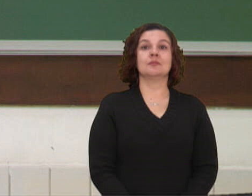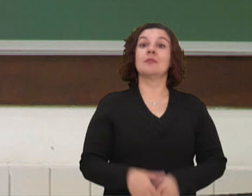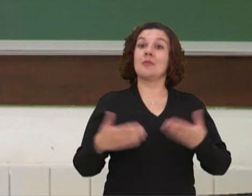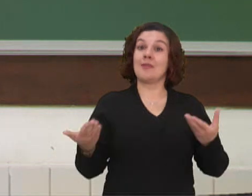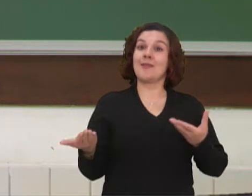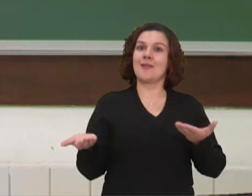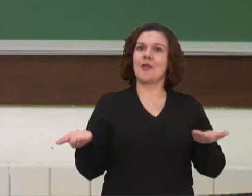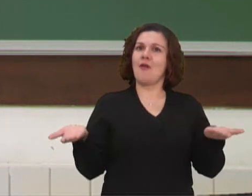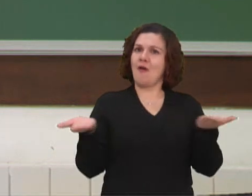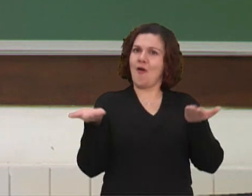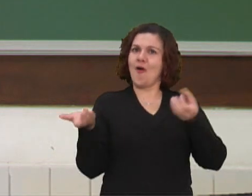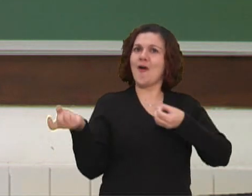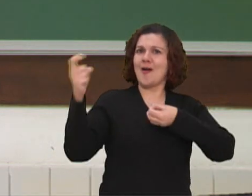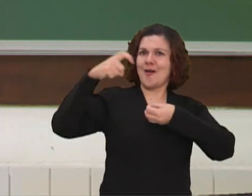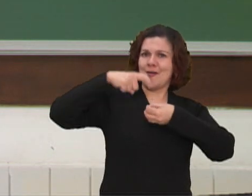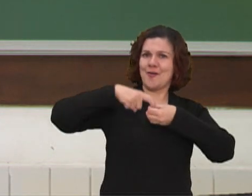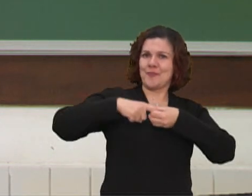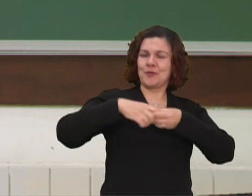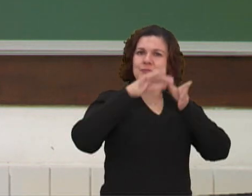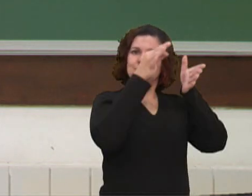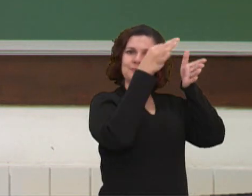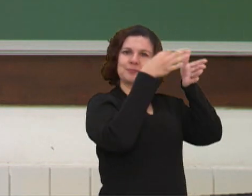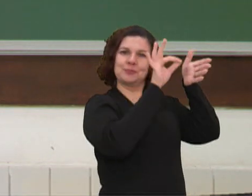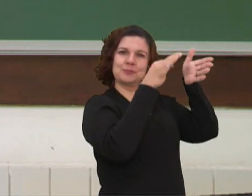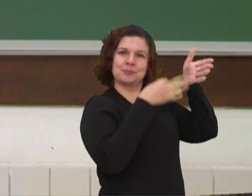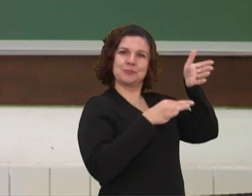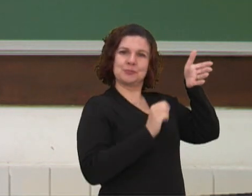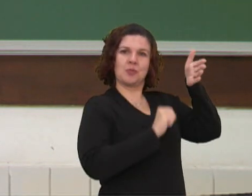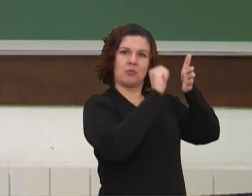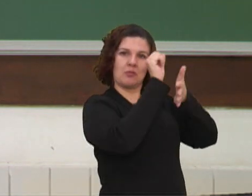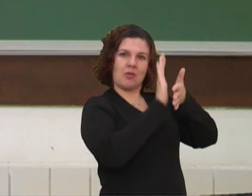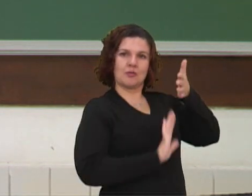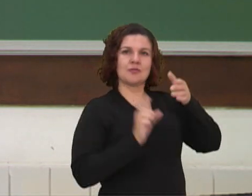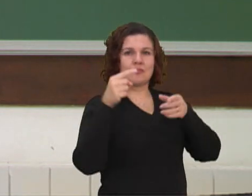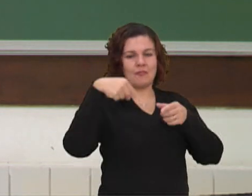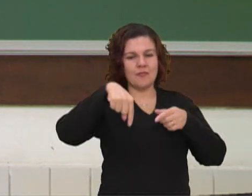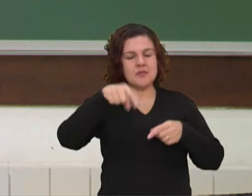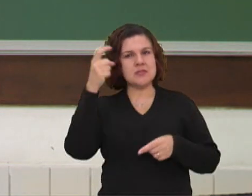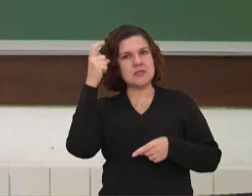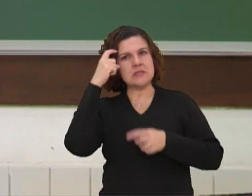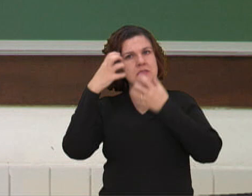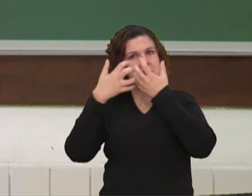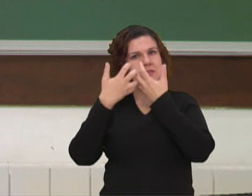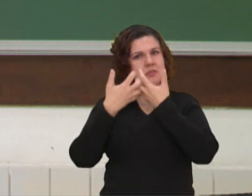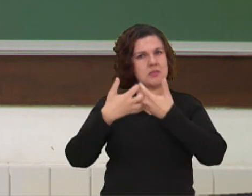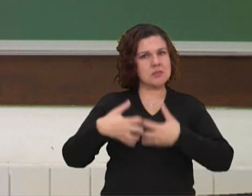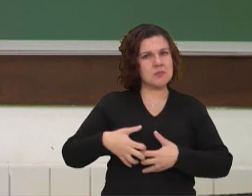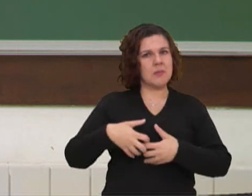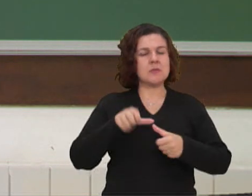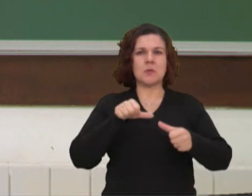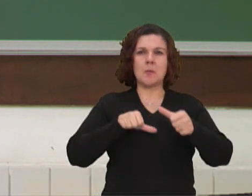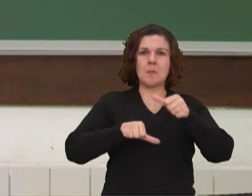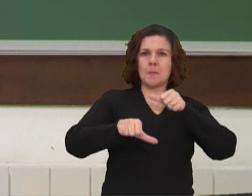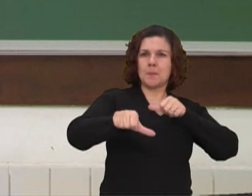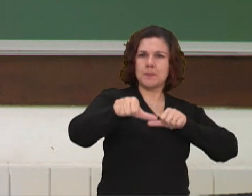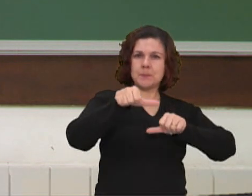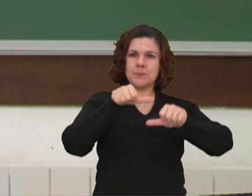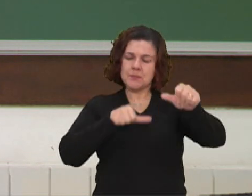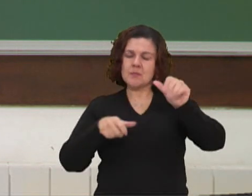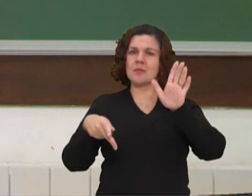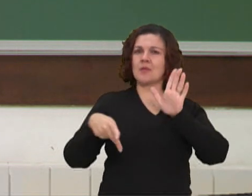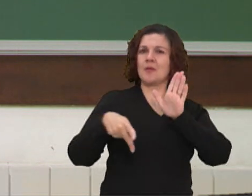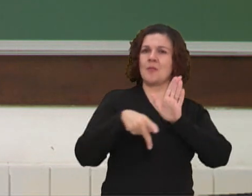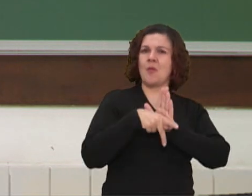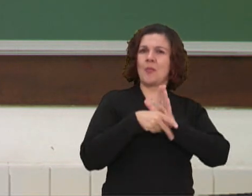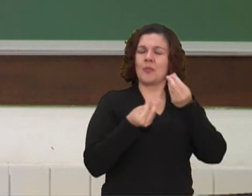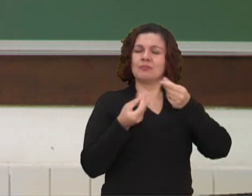Voltamos então aqui, pessoal, com a correção das questões ali que eu deixei para vocês refletirem um pouquinho sobre essa mudança nas